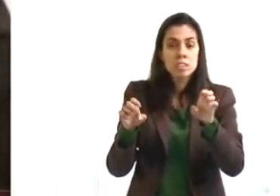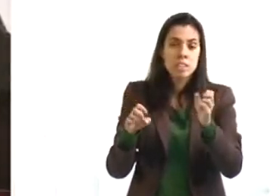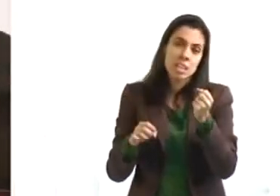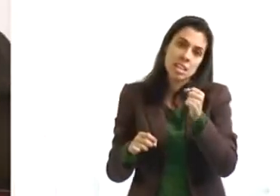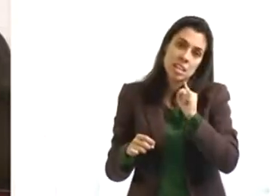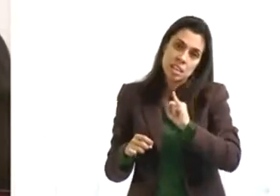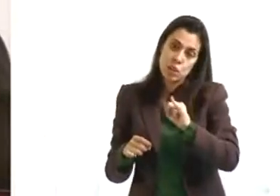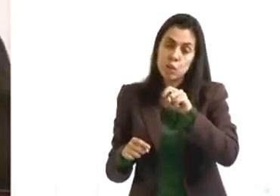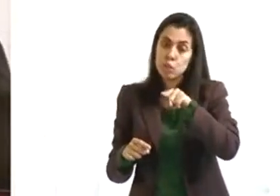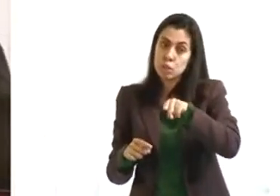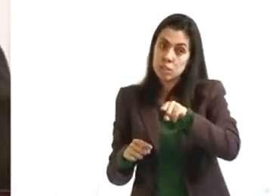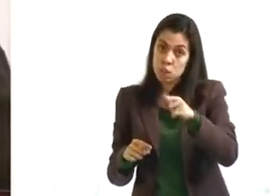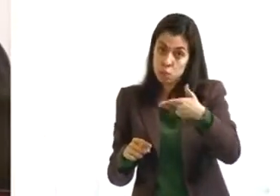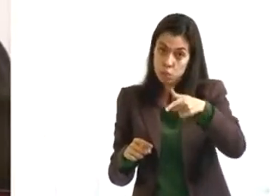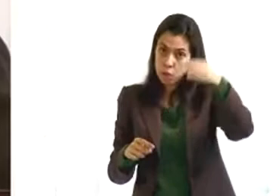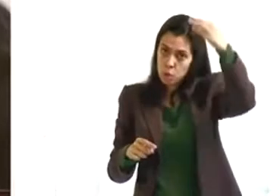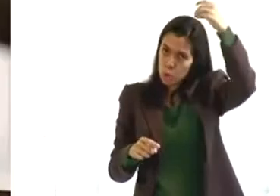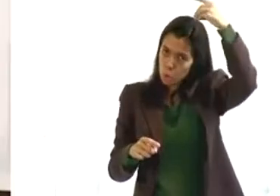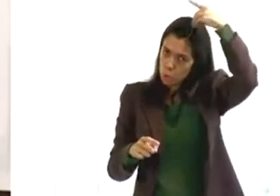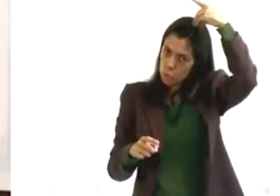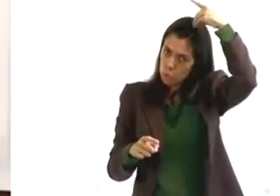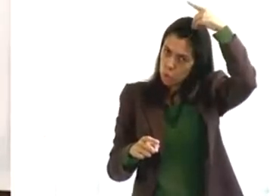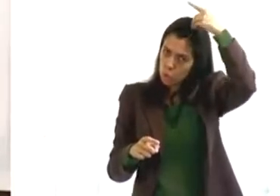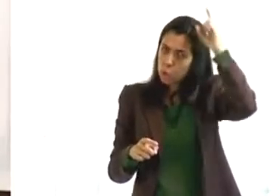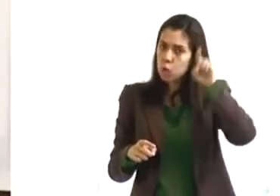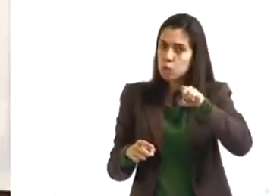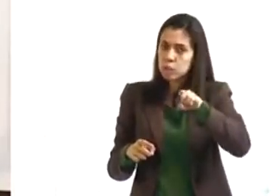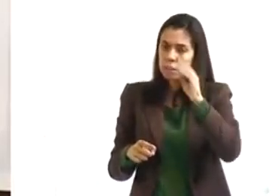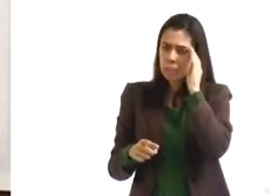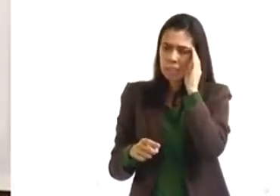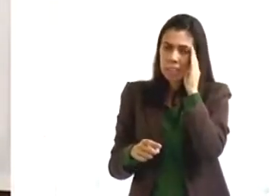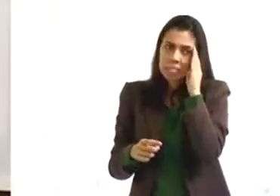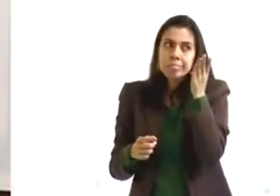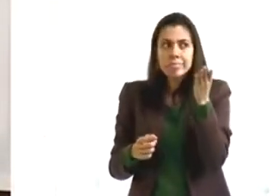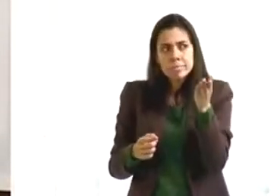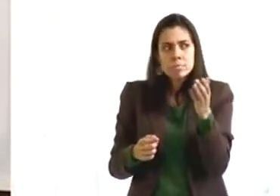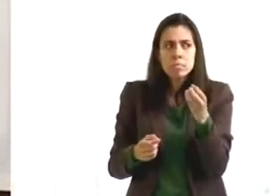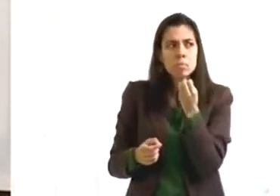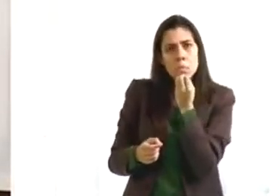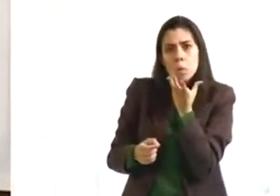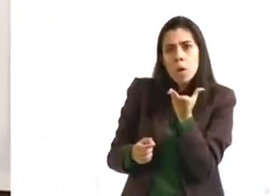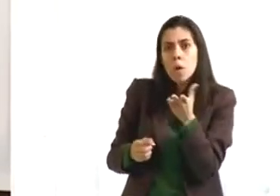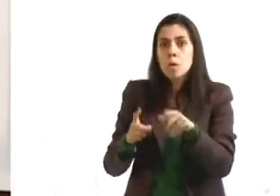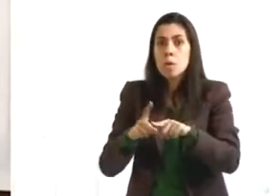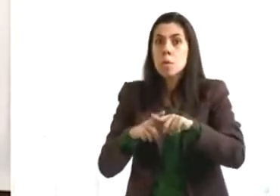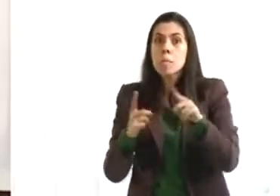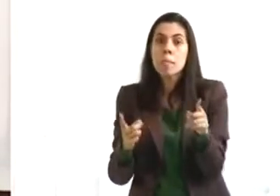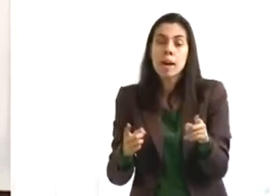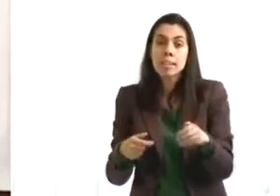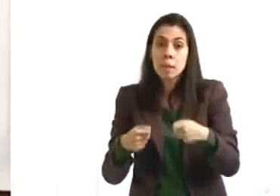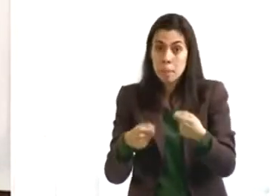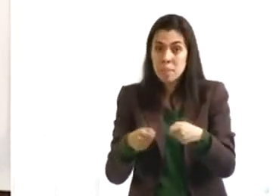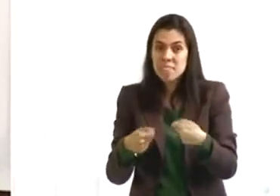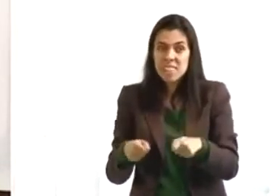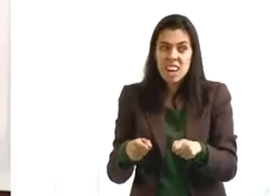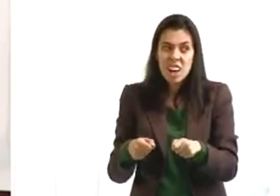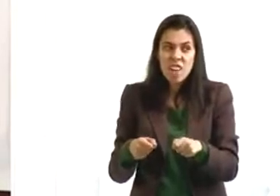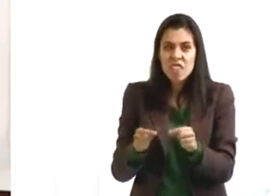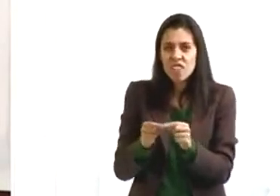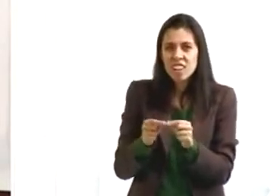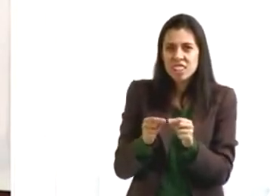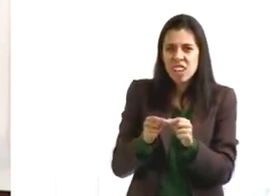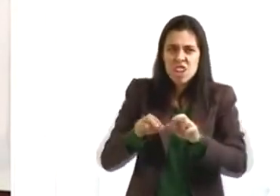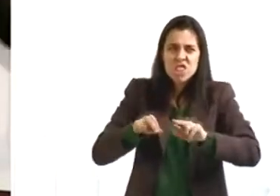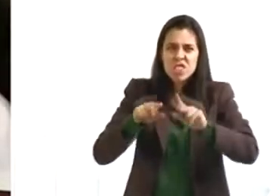fazer também. Mas não se esqueça que, primordialmente, a igreja é constituída para proclamar, para exaltar o Senhor